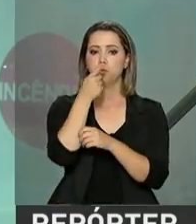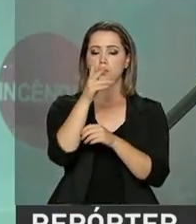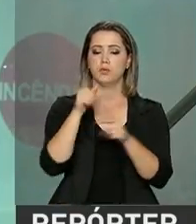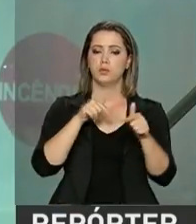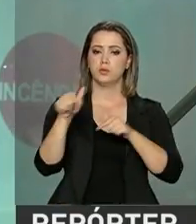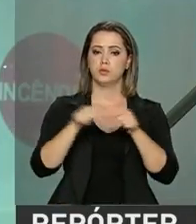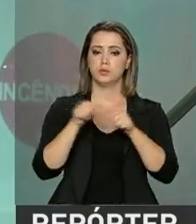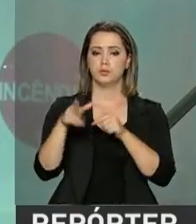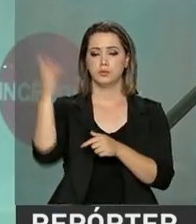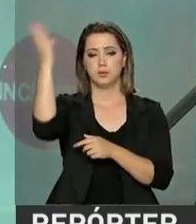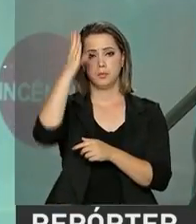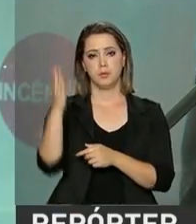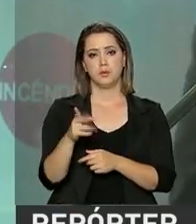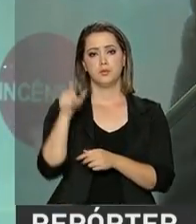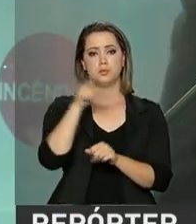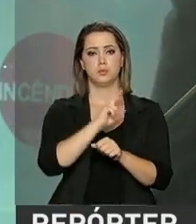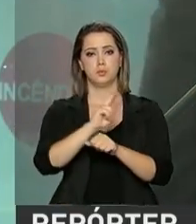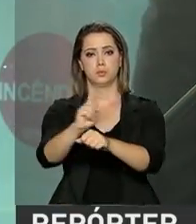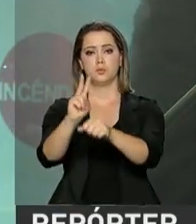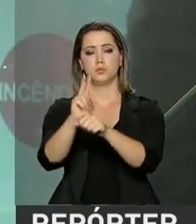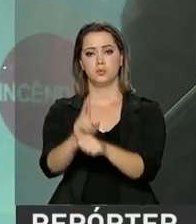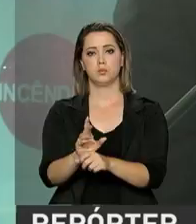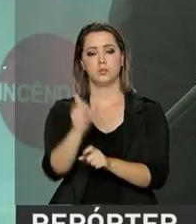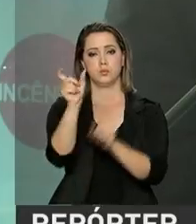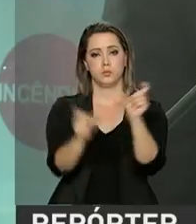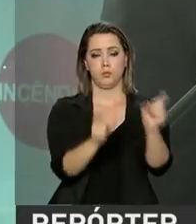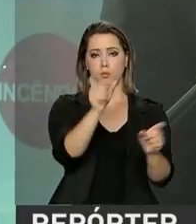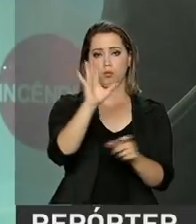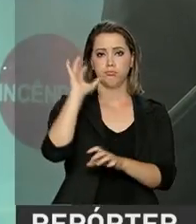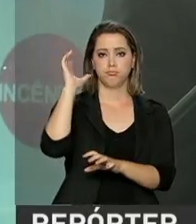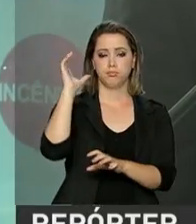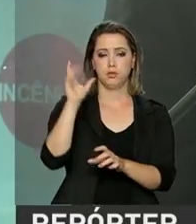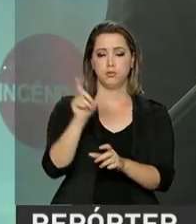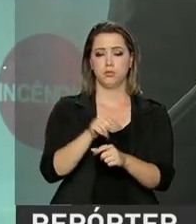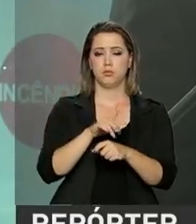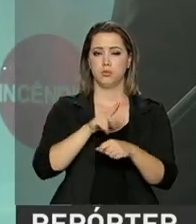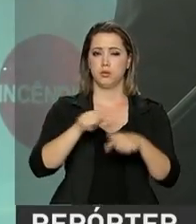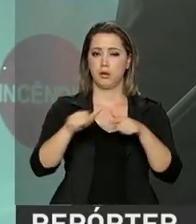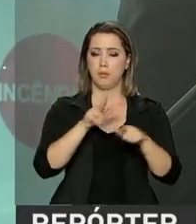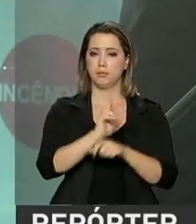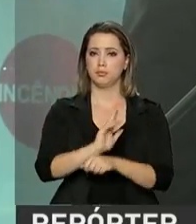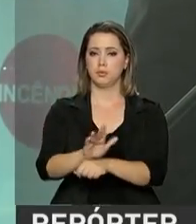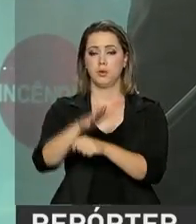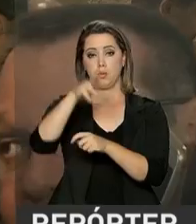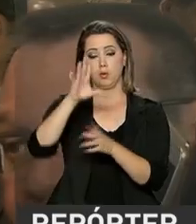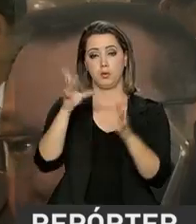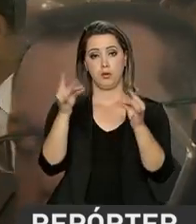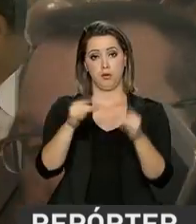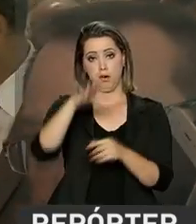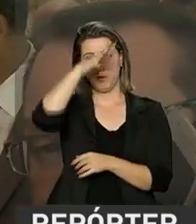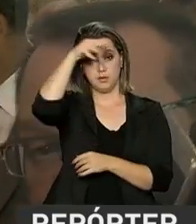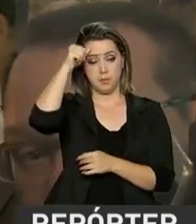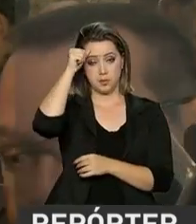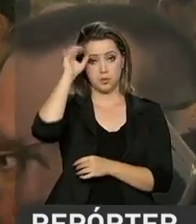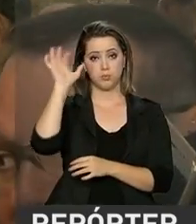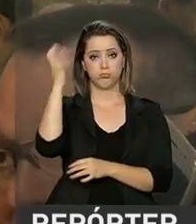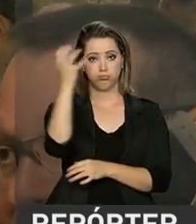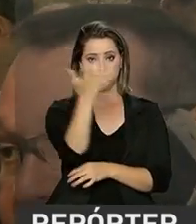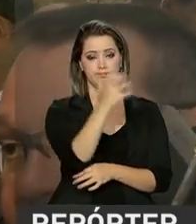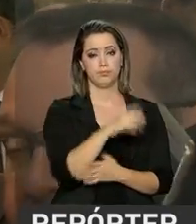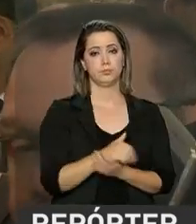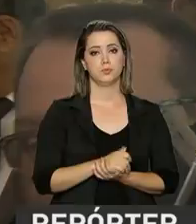dos militares brasileiros na proteção do meio ambiente nacional com destaque para a Amazônia que as forças armadas são